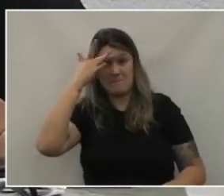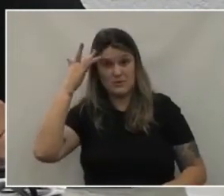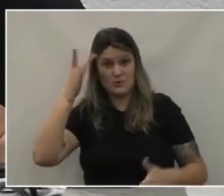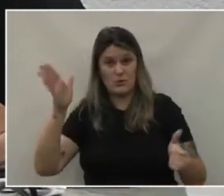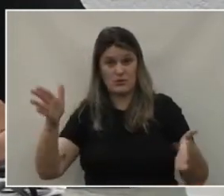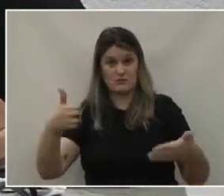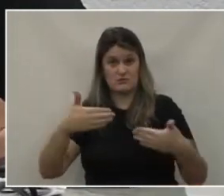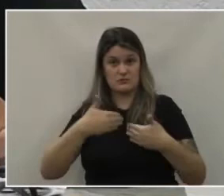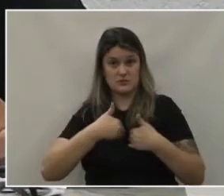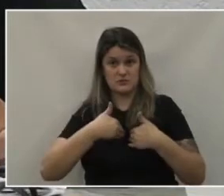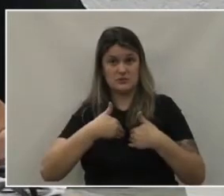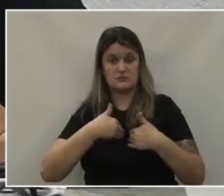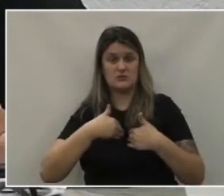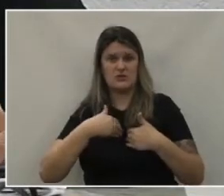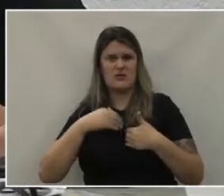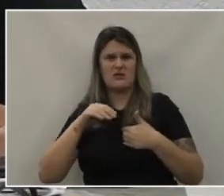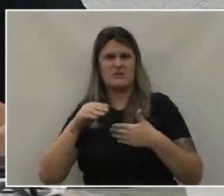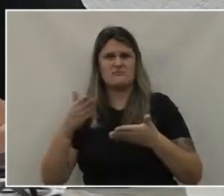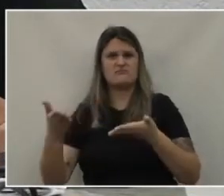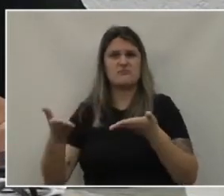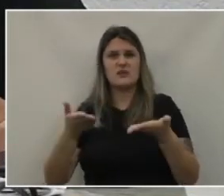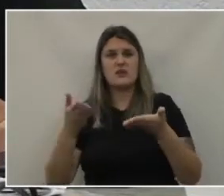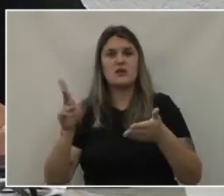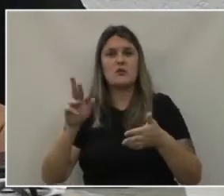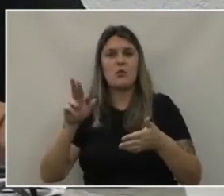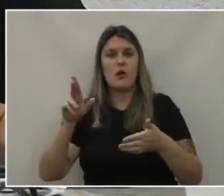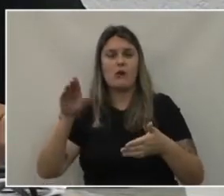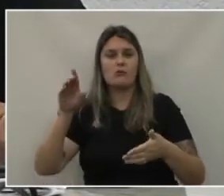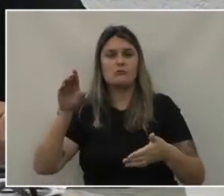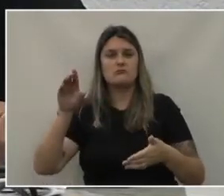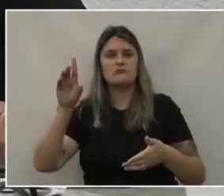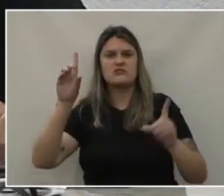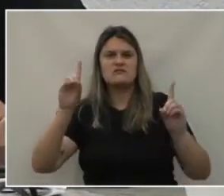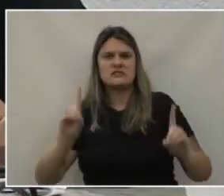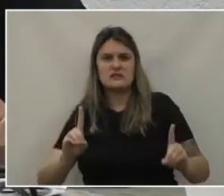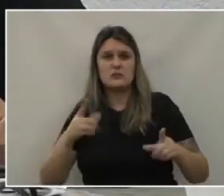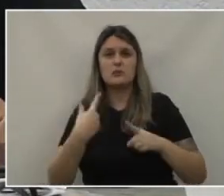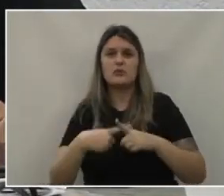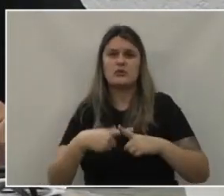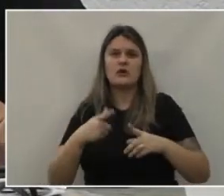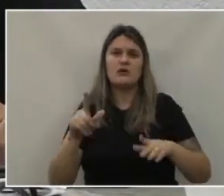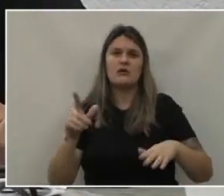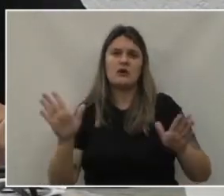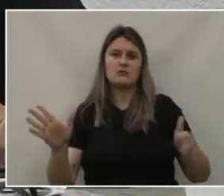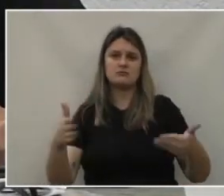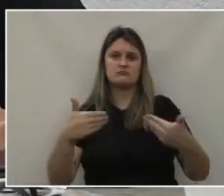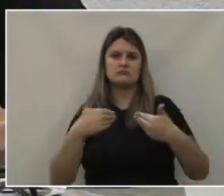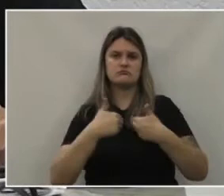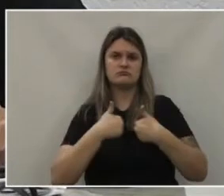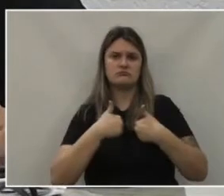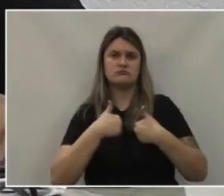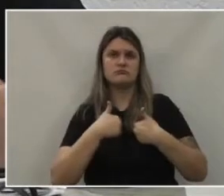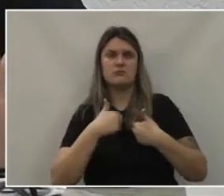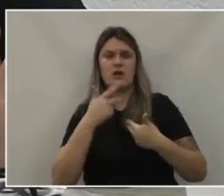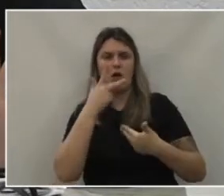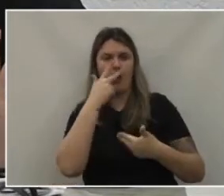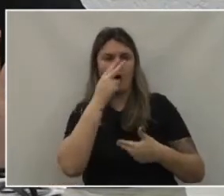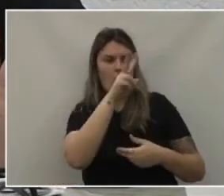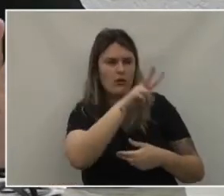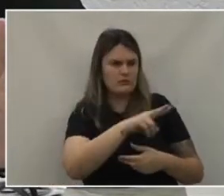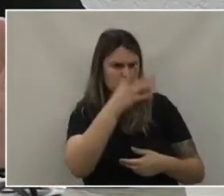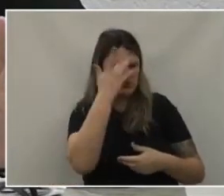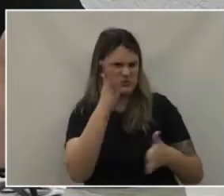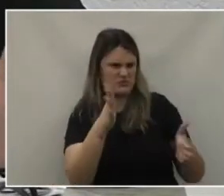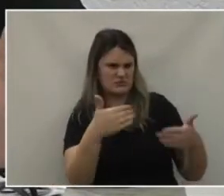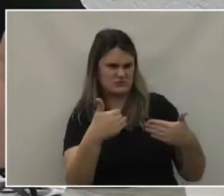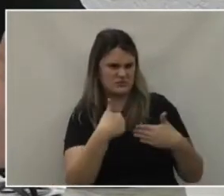com deficiência. Por que equipara? Porque o autismo, aparentemente, vamos dizer assim, você olha para uma pessoa autista,